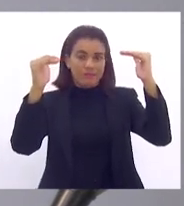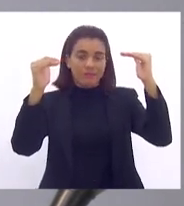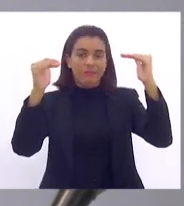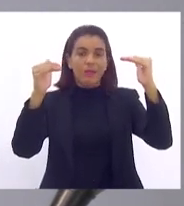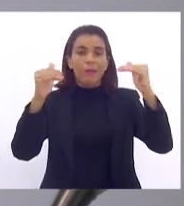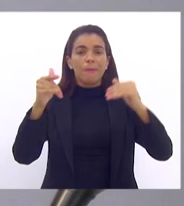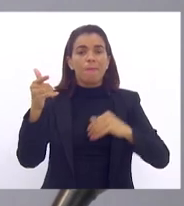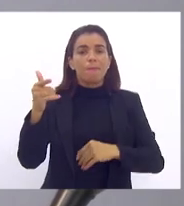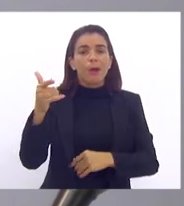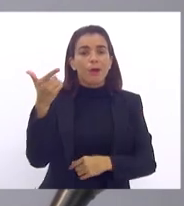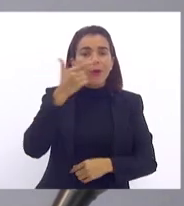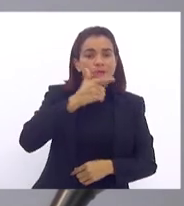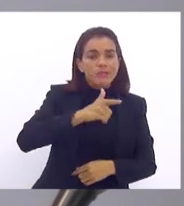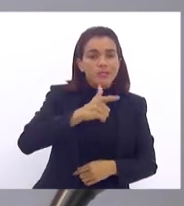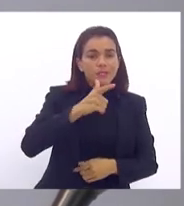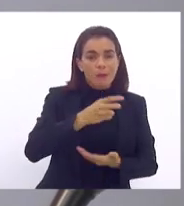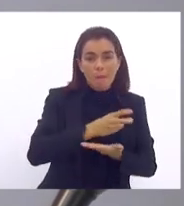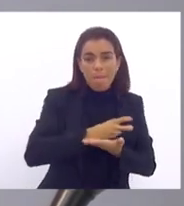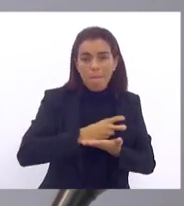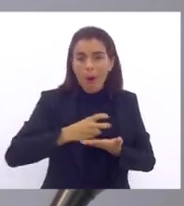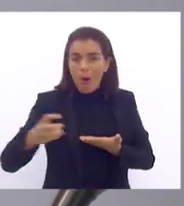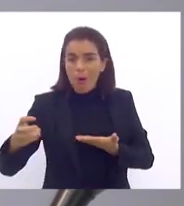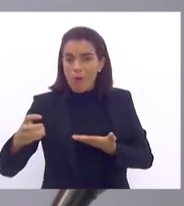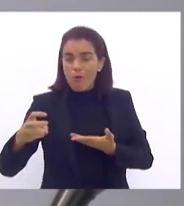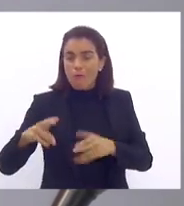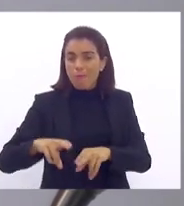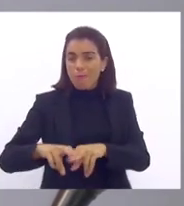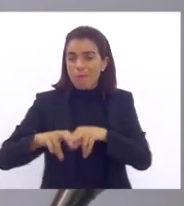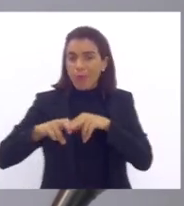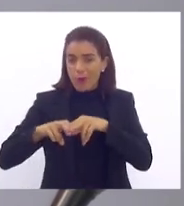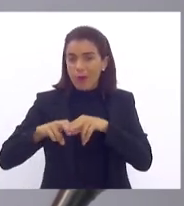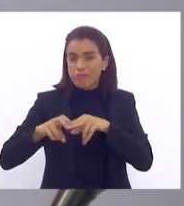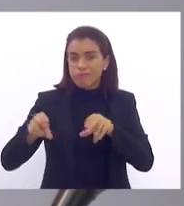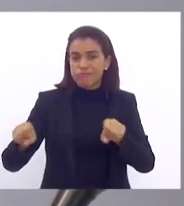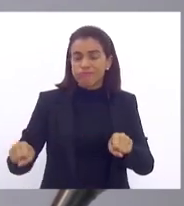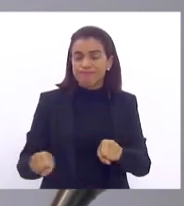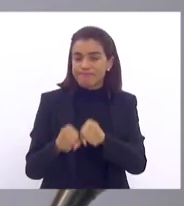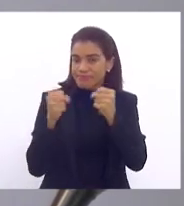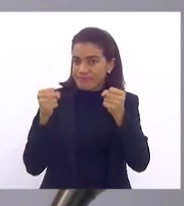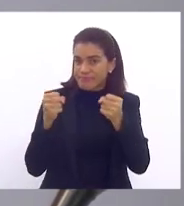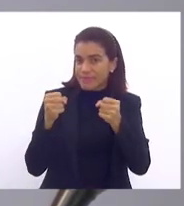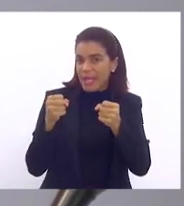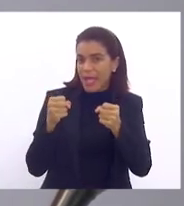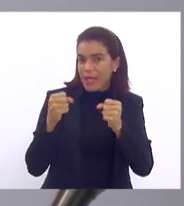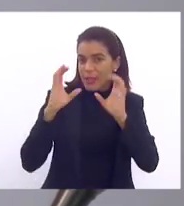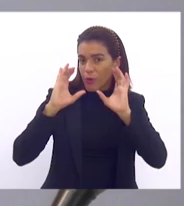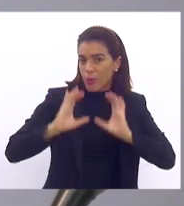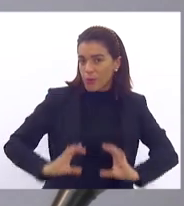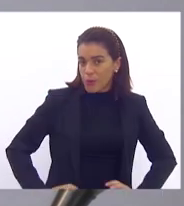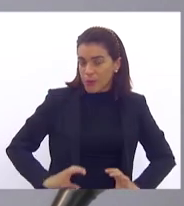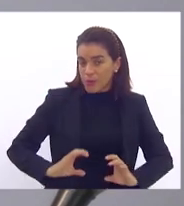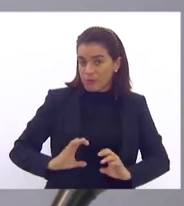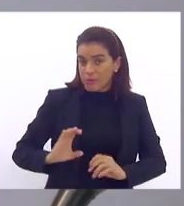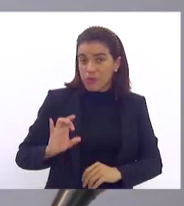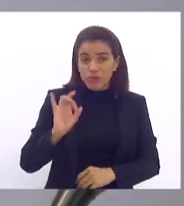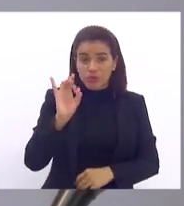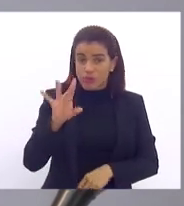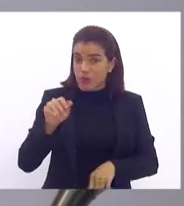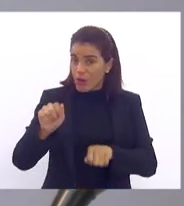caar mandato por quebra de decoro e só é o